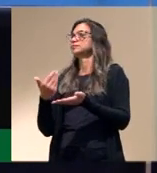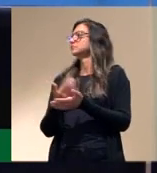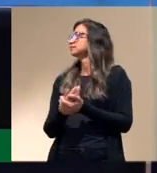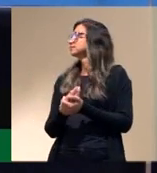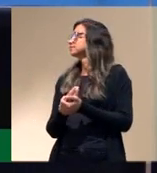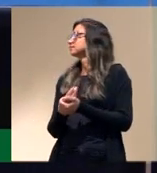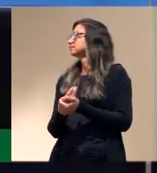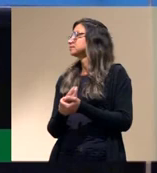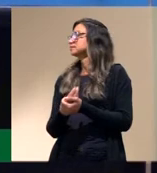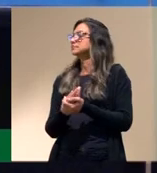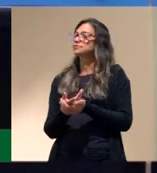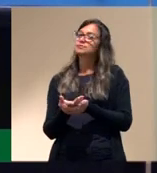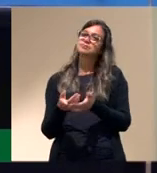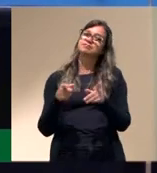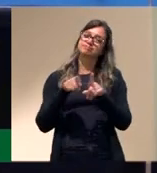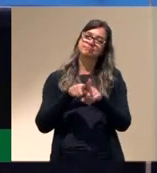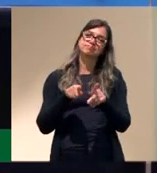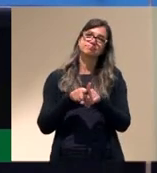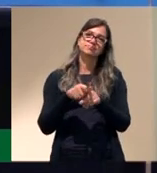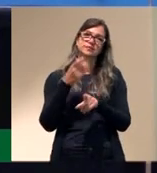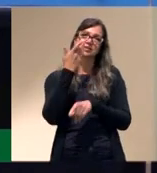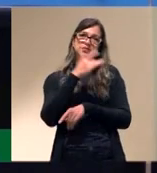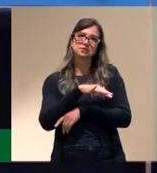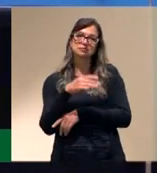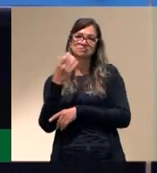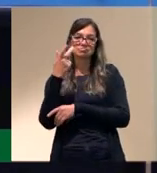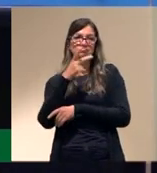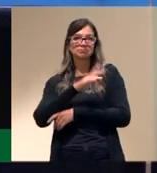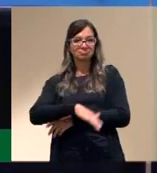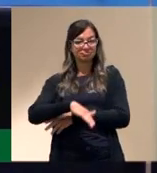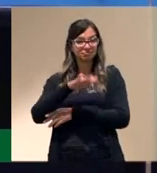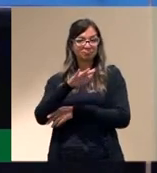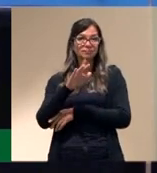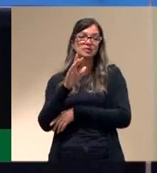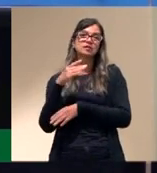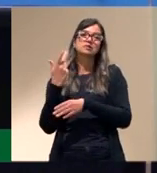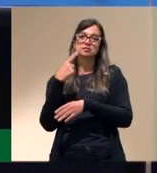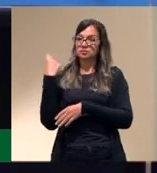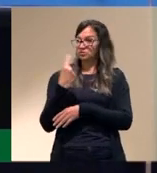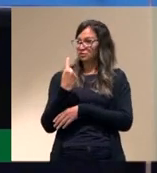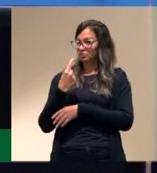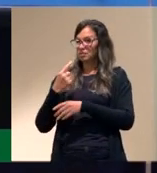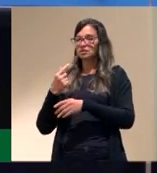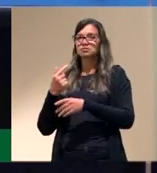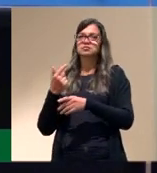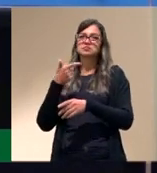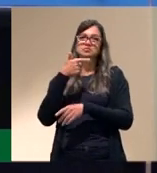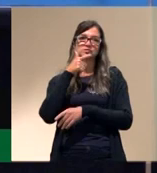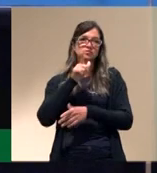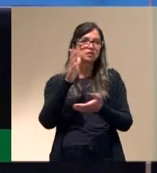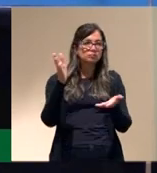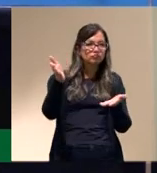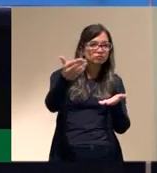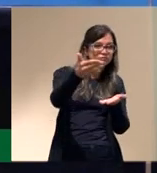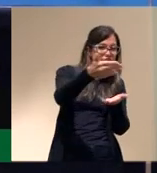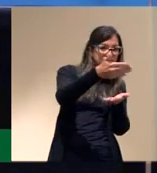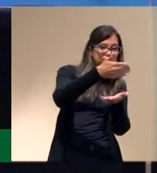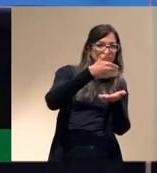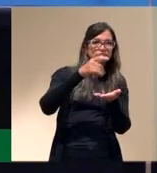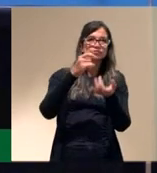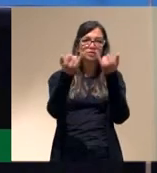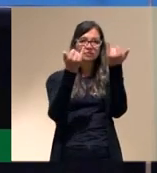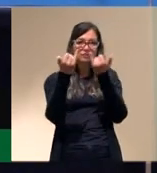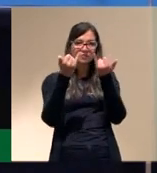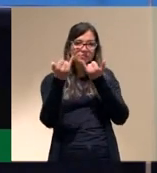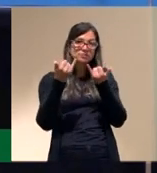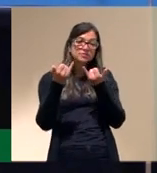pouco maiores, né? Mas não só, né? É, se a gente trabalhasse recolhendo esses repertórios, só isso